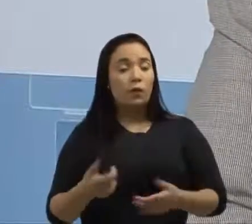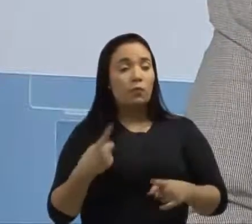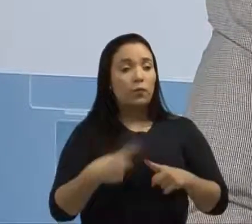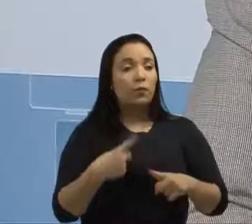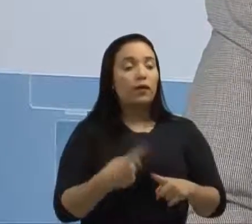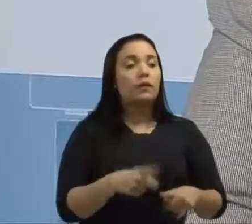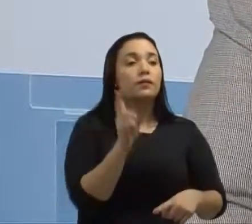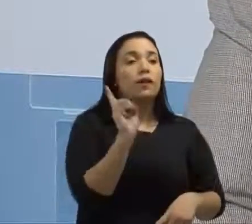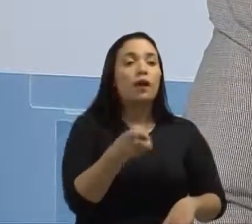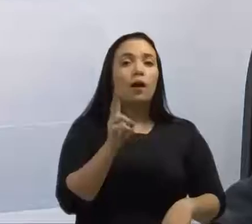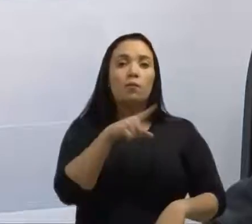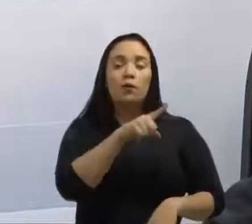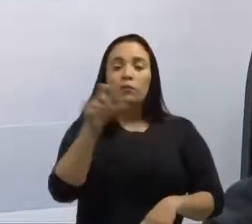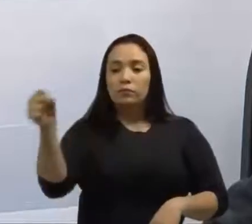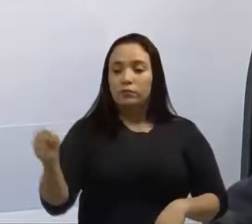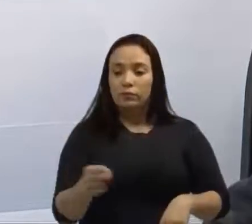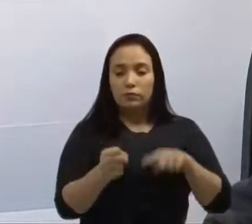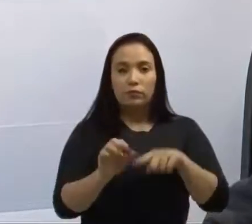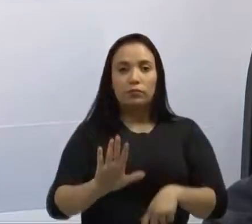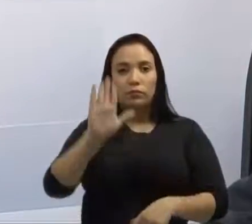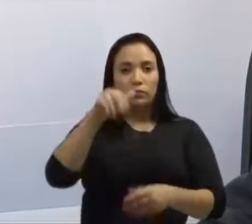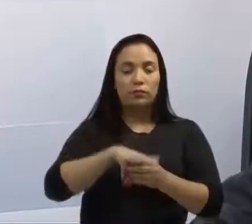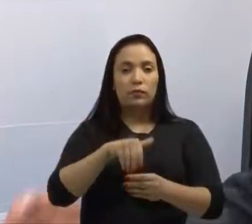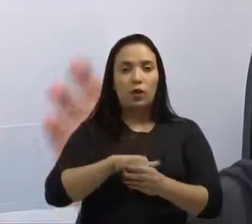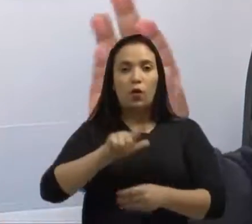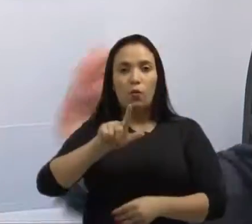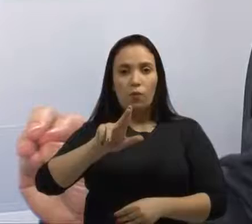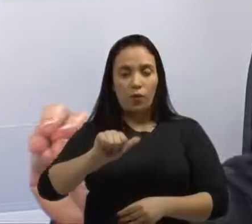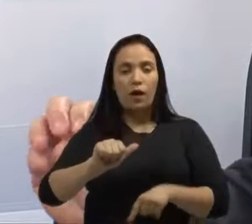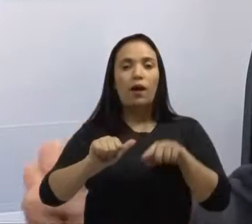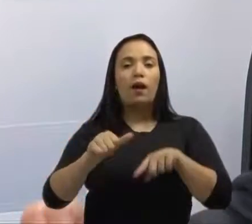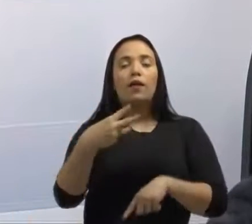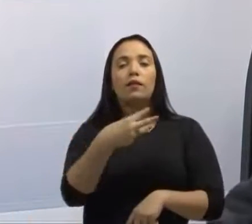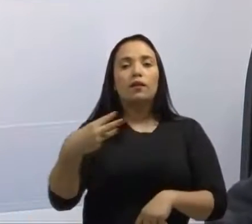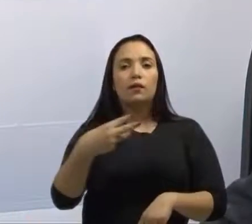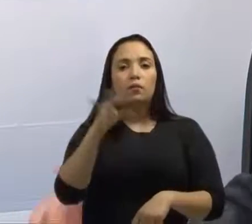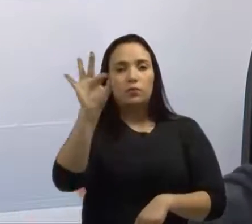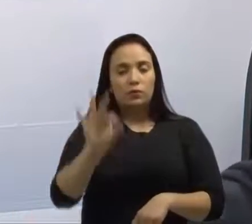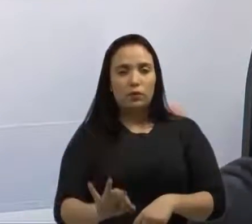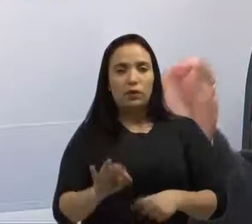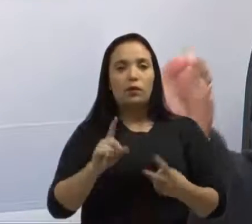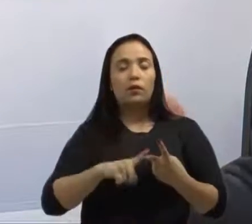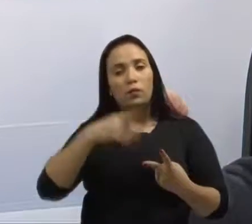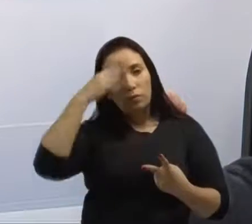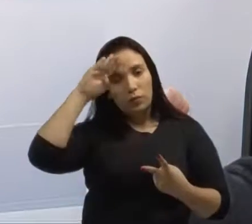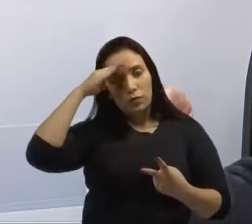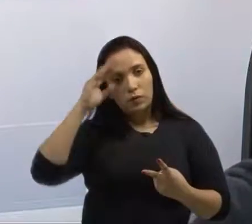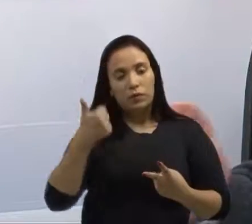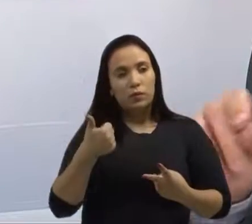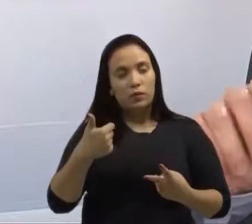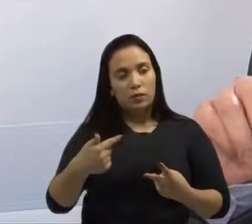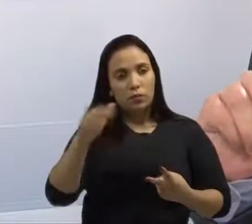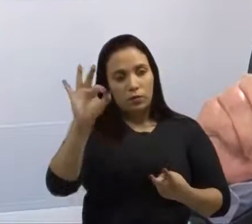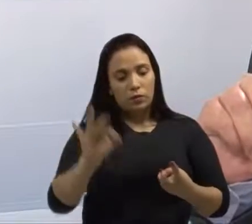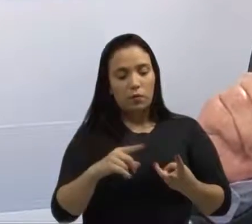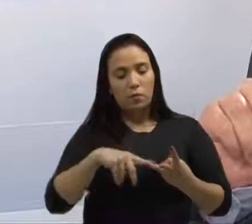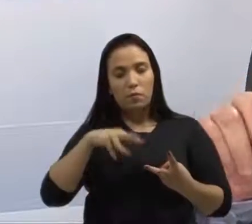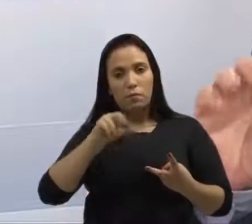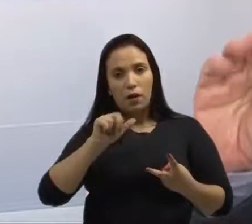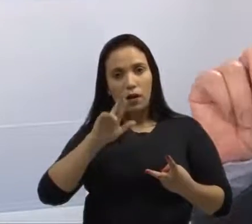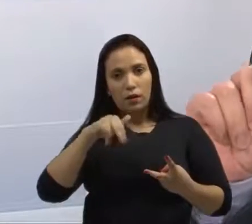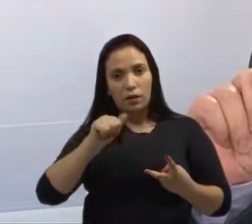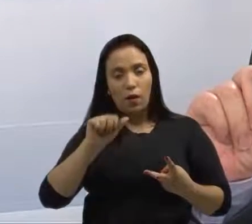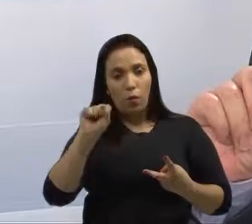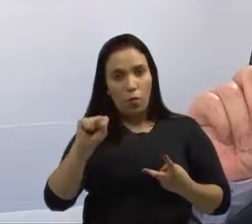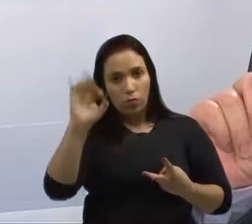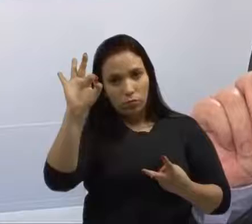o Lula na estimulada, o Lula fica com 33%, o Bolsonaro com 17%, a Marina Silva